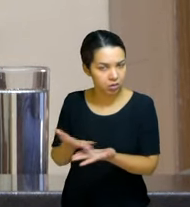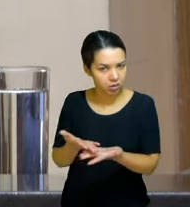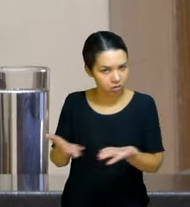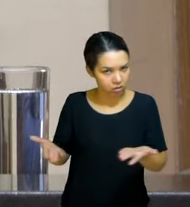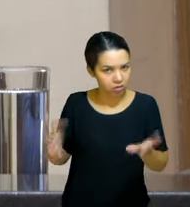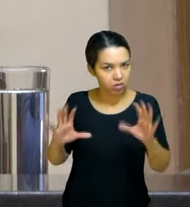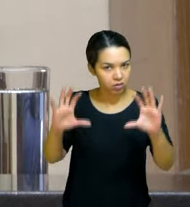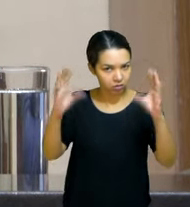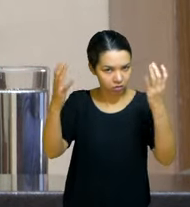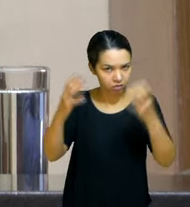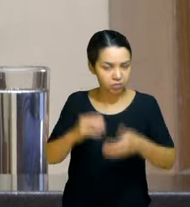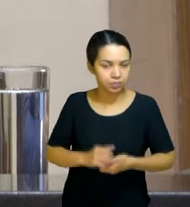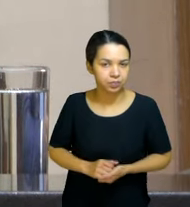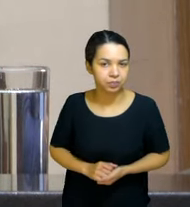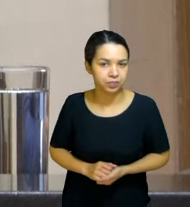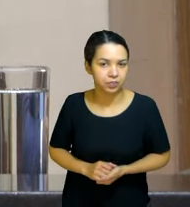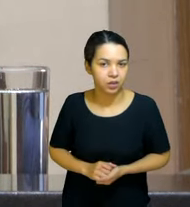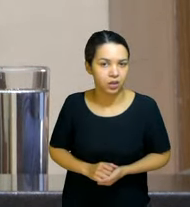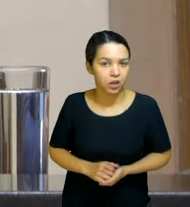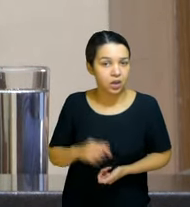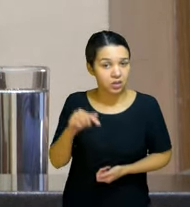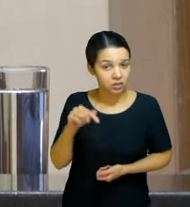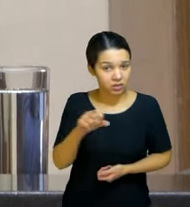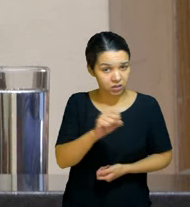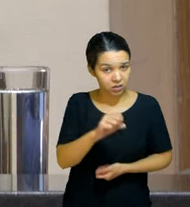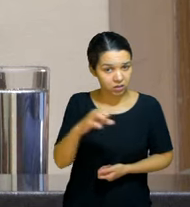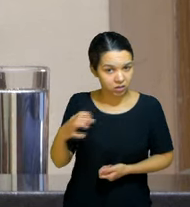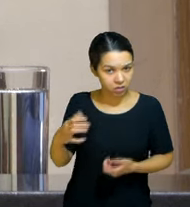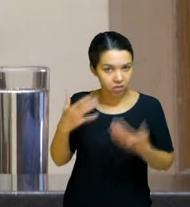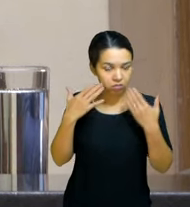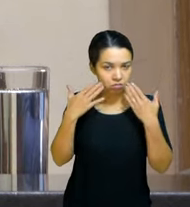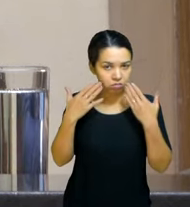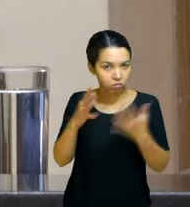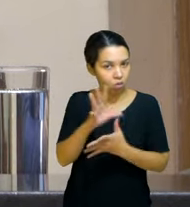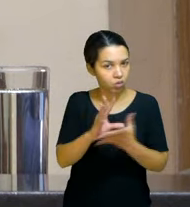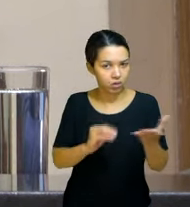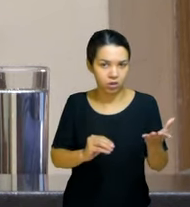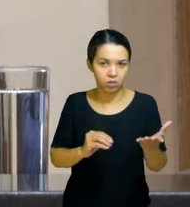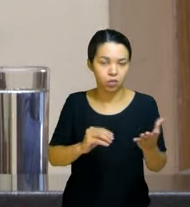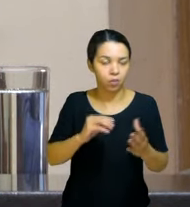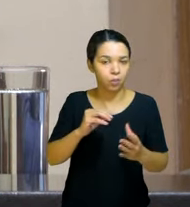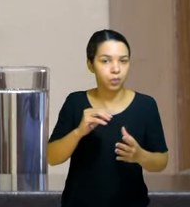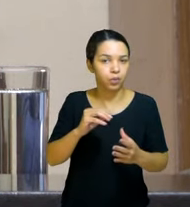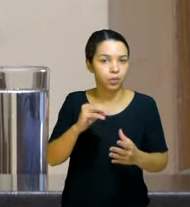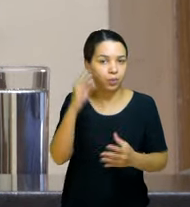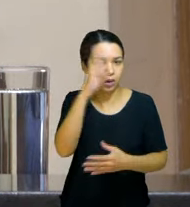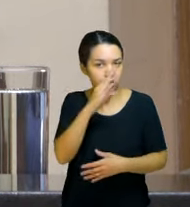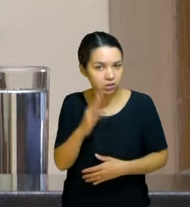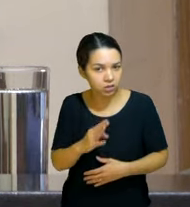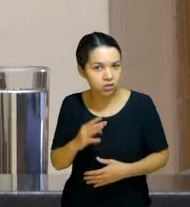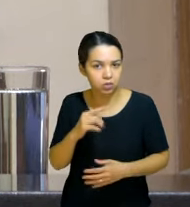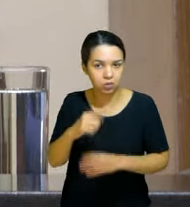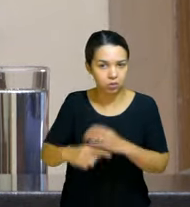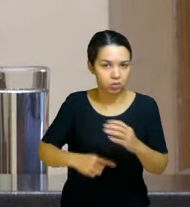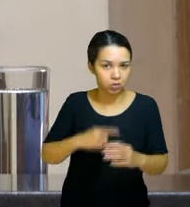Catarina é exemplo para o Brasil e para o mundo do paradesporto. O nosso Parajask